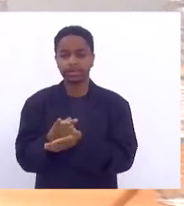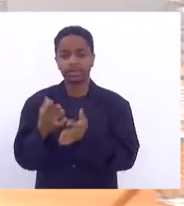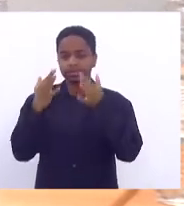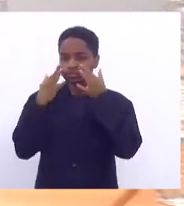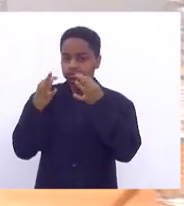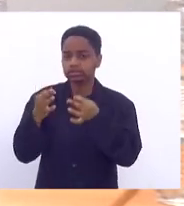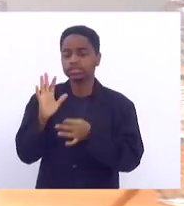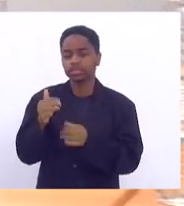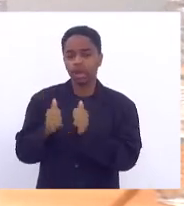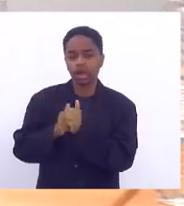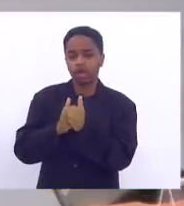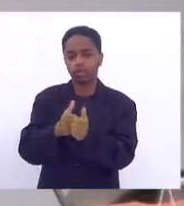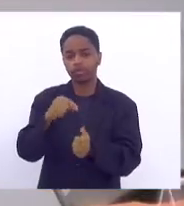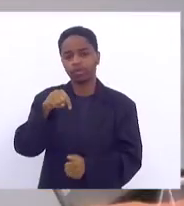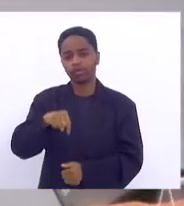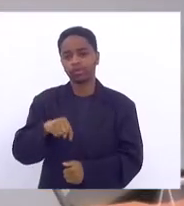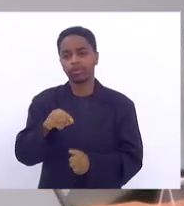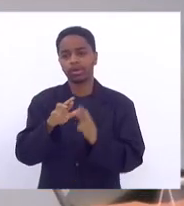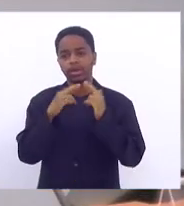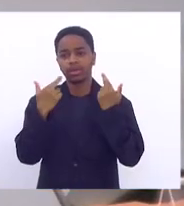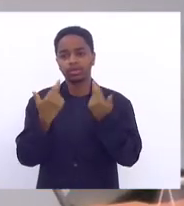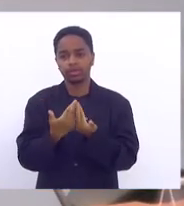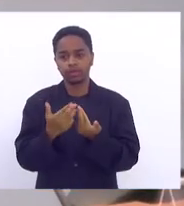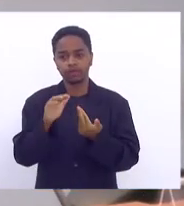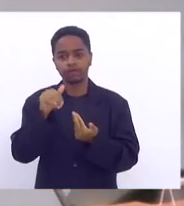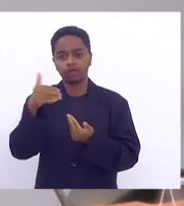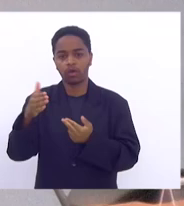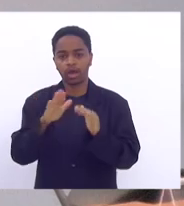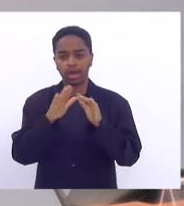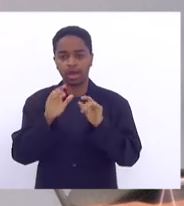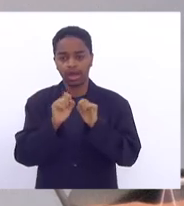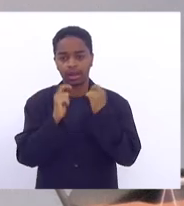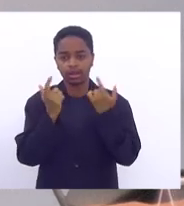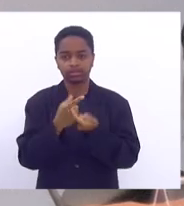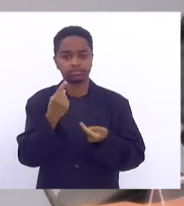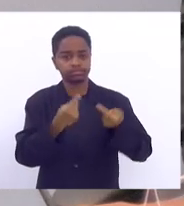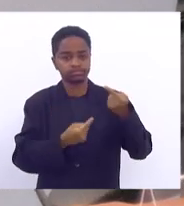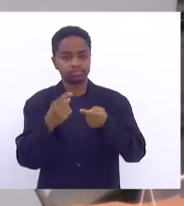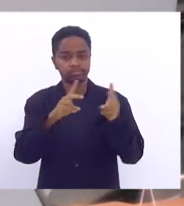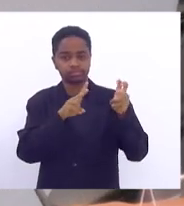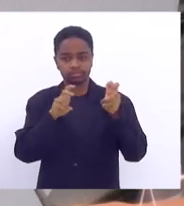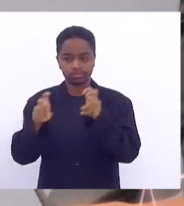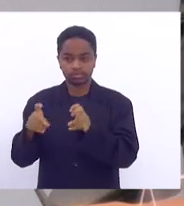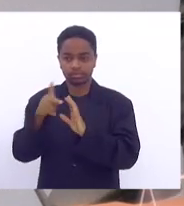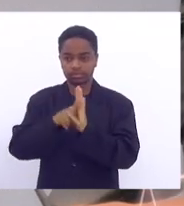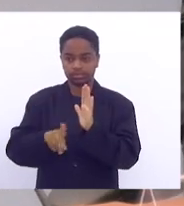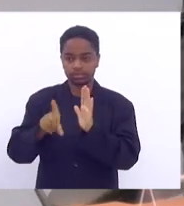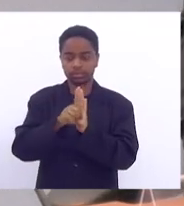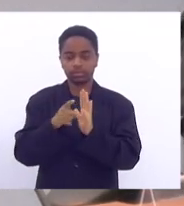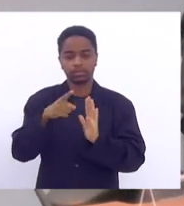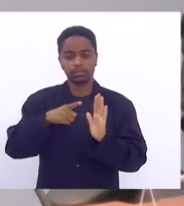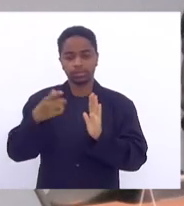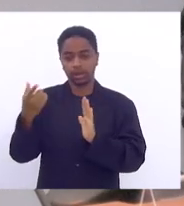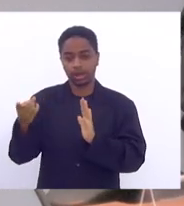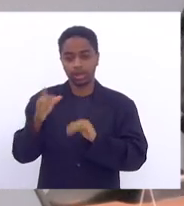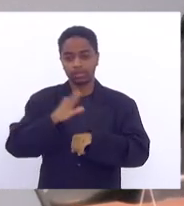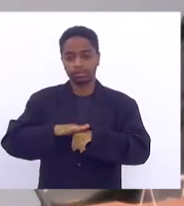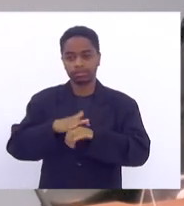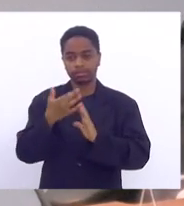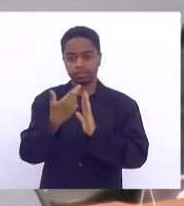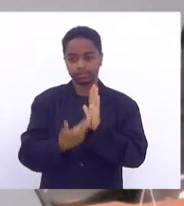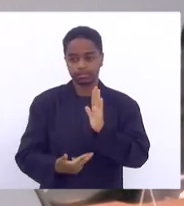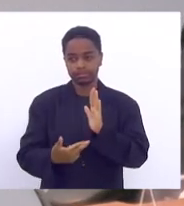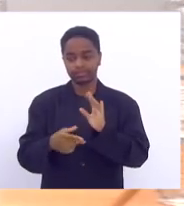reuniões fora da casa para tratar de alguns temas de projetos que estava na relatoria dele enfim